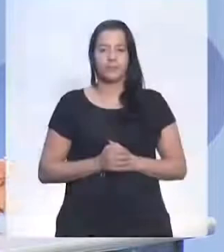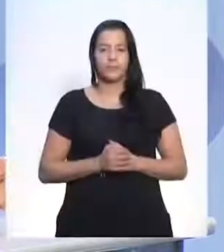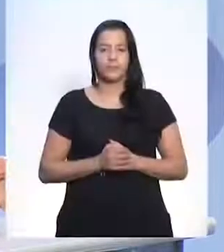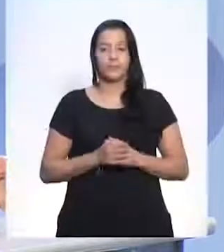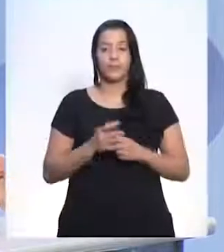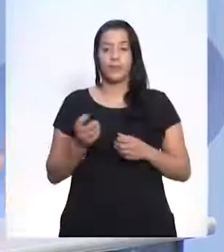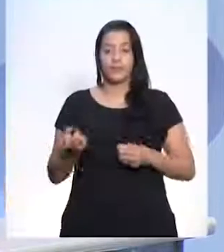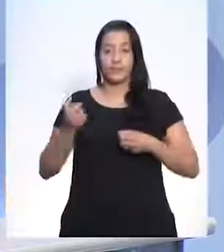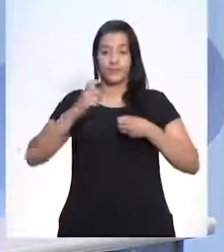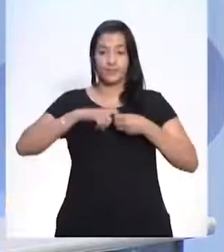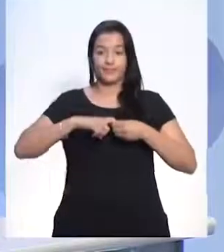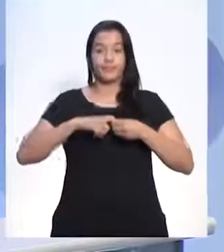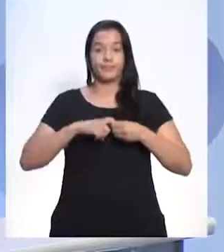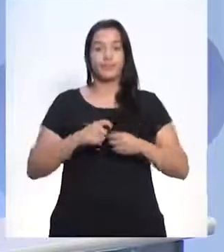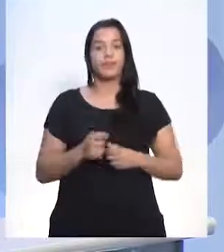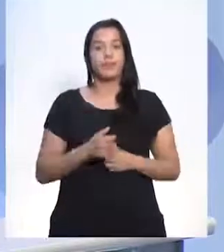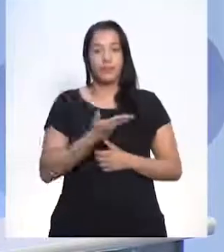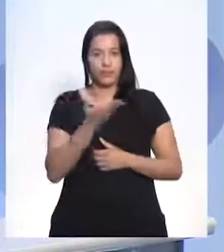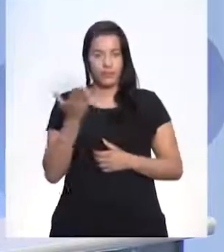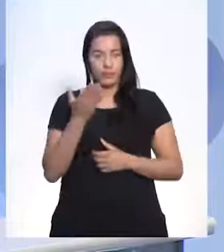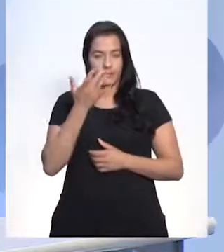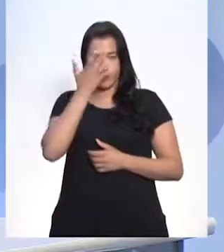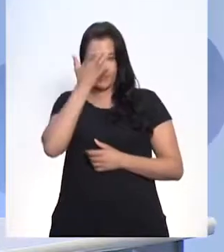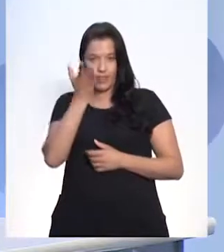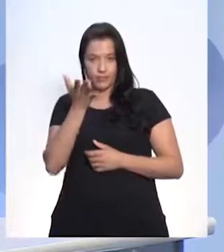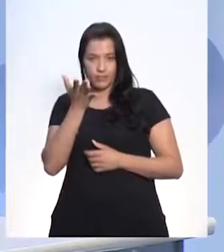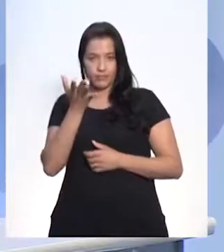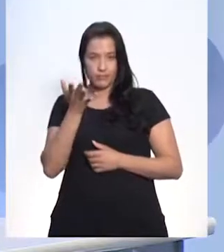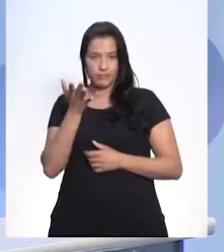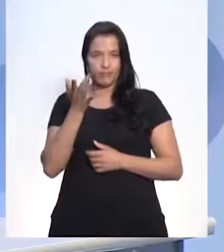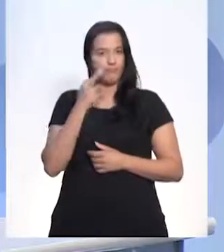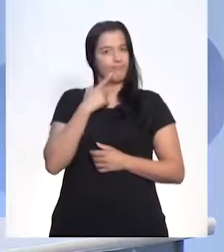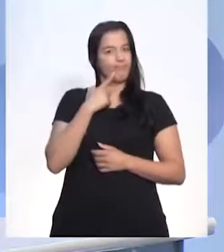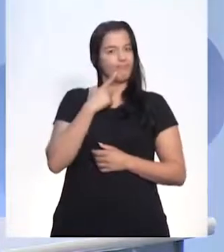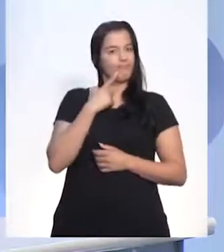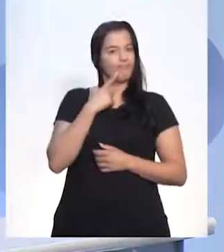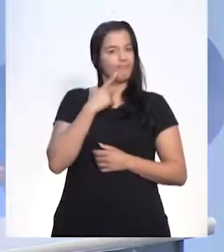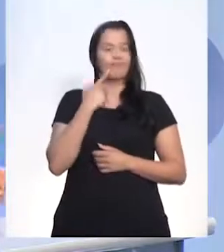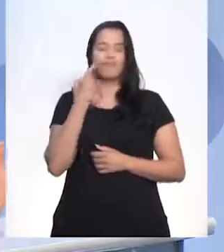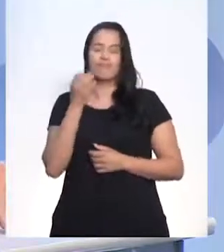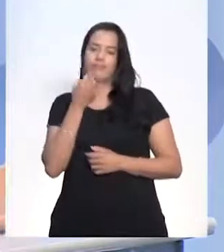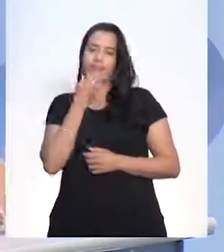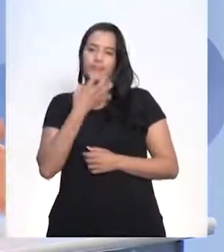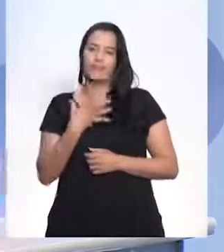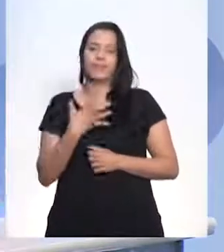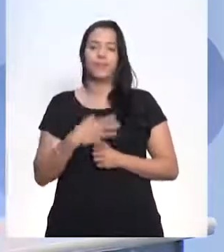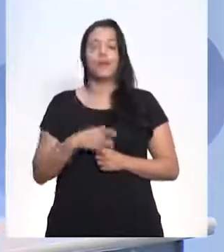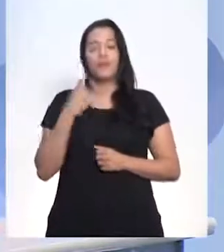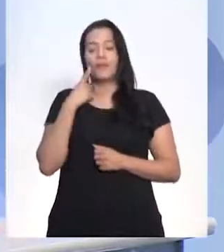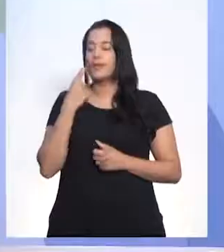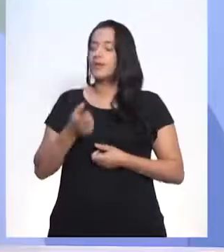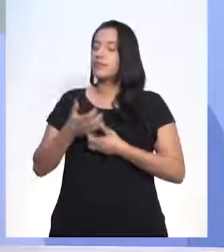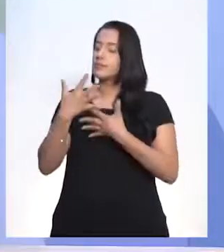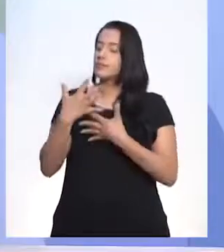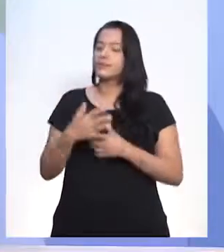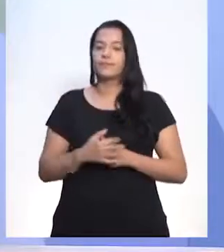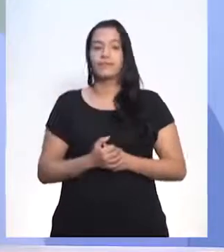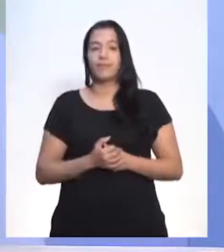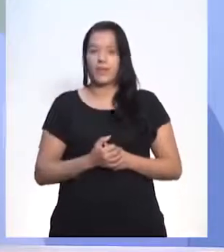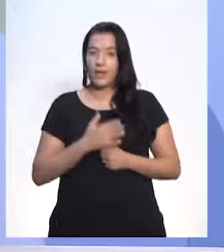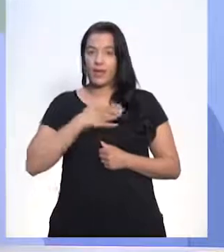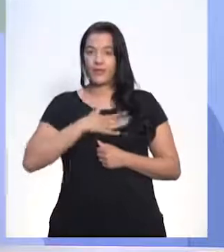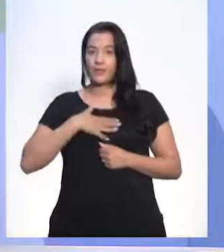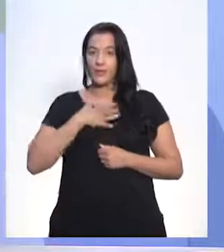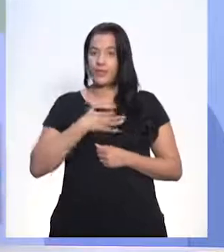voltamos do chat. E aí, você achou fácil? Espero que sim. Professora Roberta, o que aconteceu no chat? Ah, eu gostei de ver. Eles